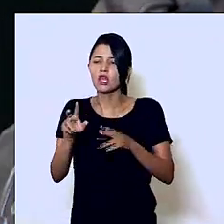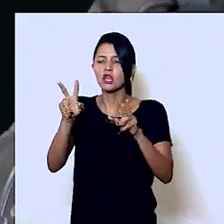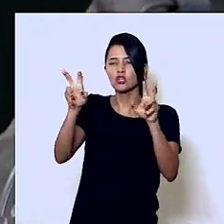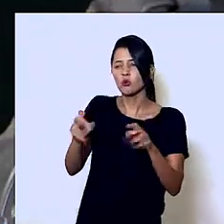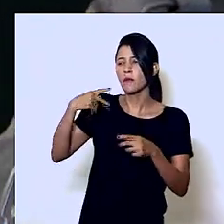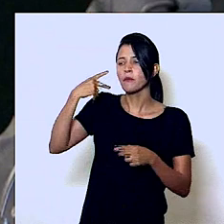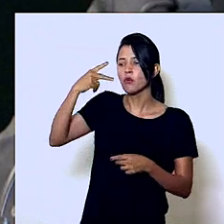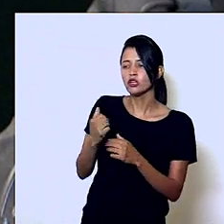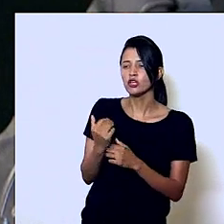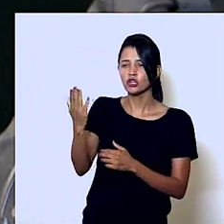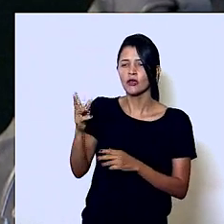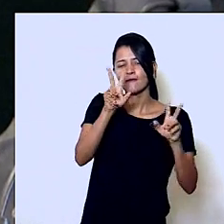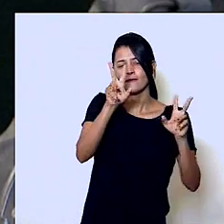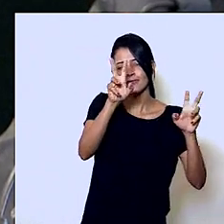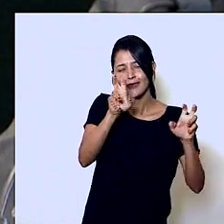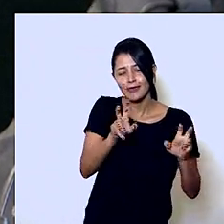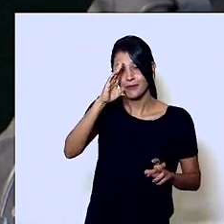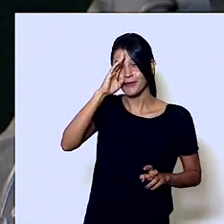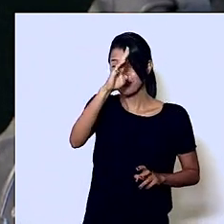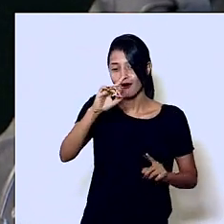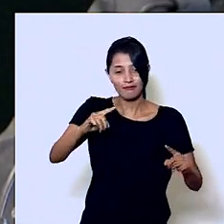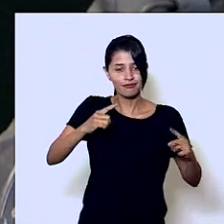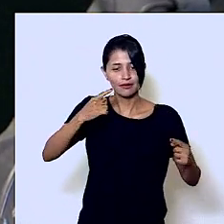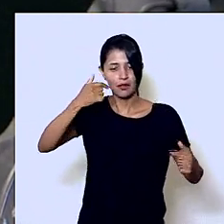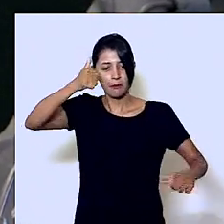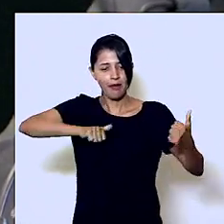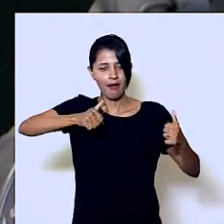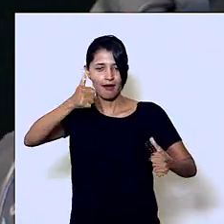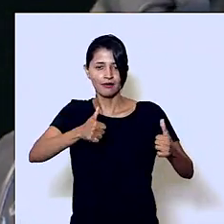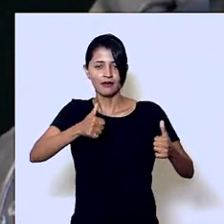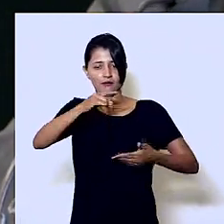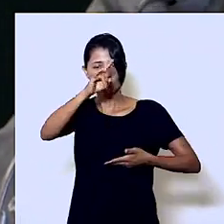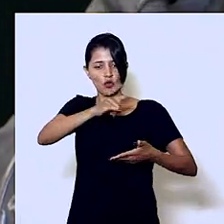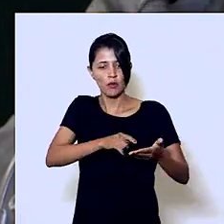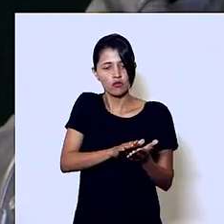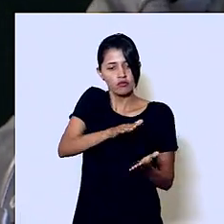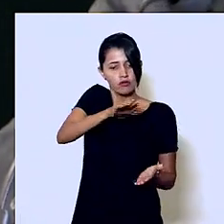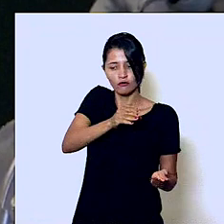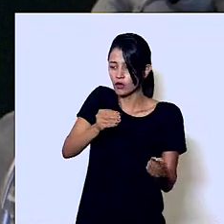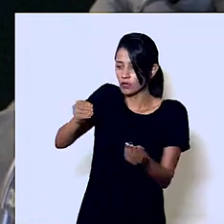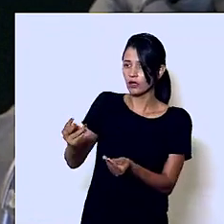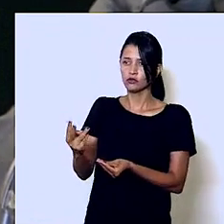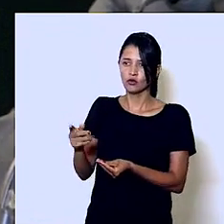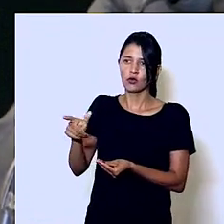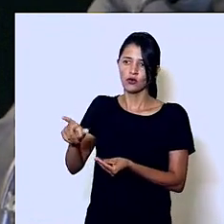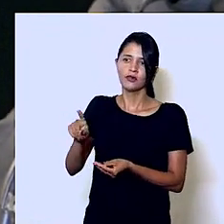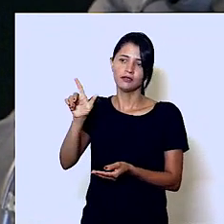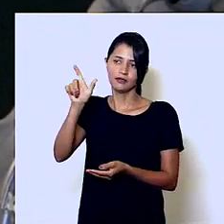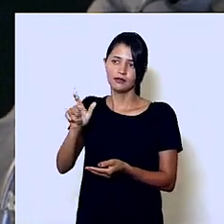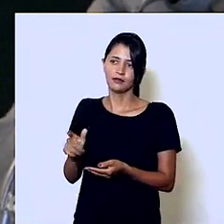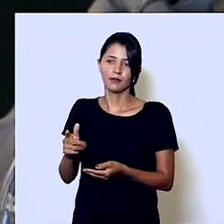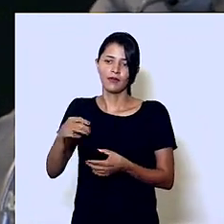principais desafios, as principais análises, que foram entregues aos dois contendores do Colégio Eleitoral, Maluf e Tancredo.